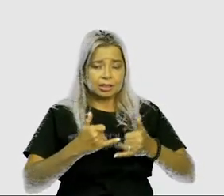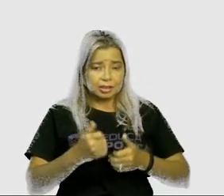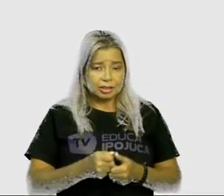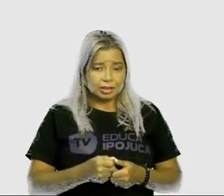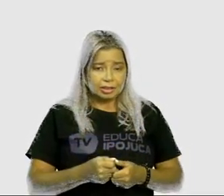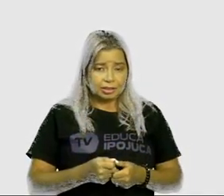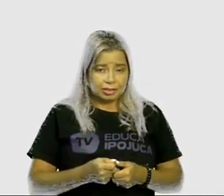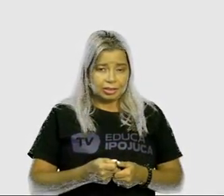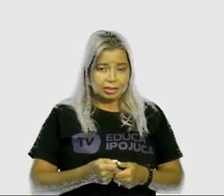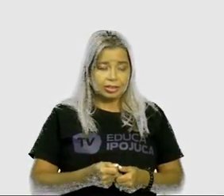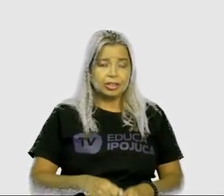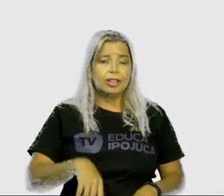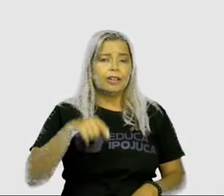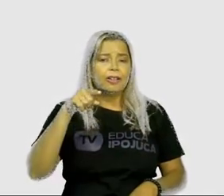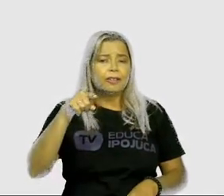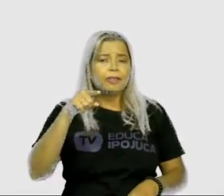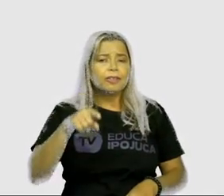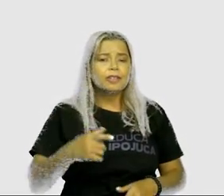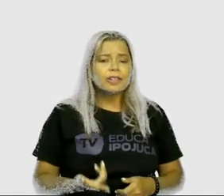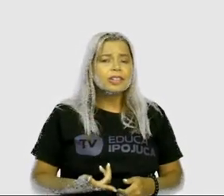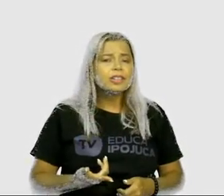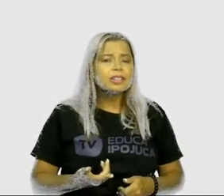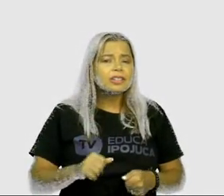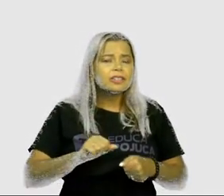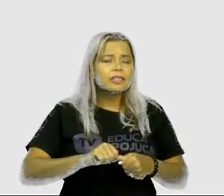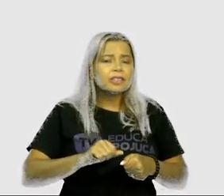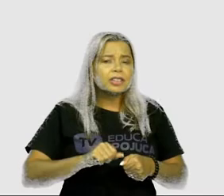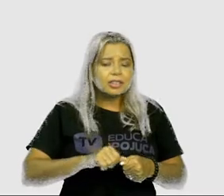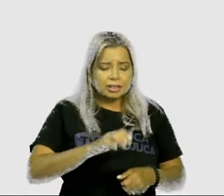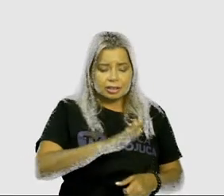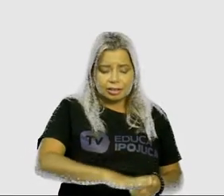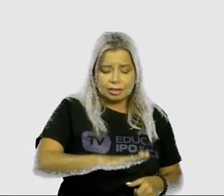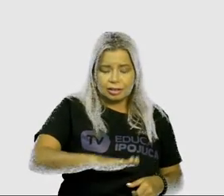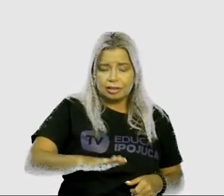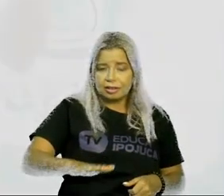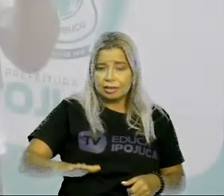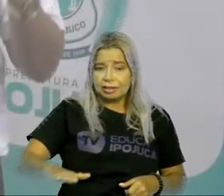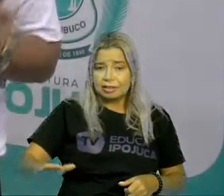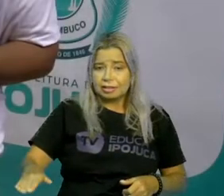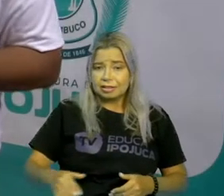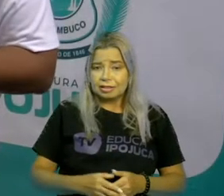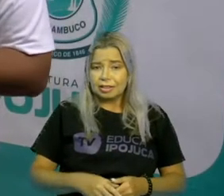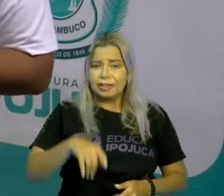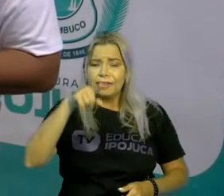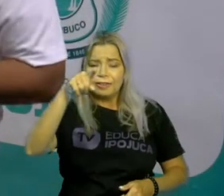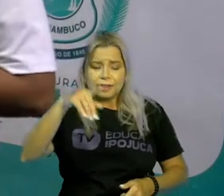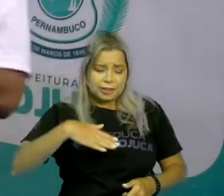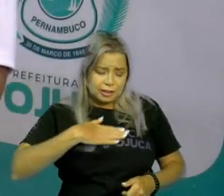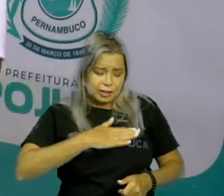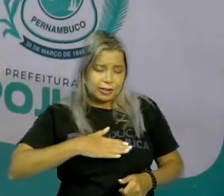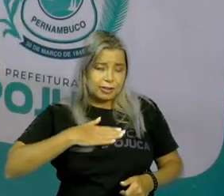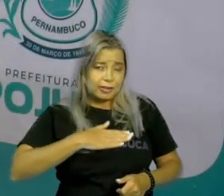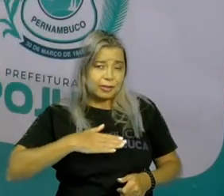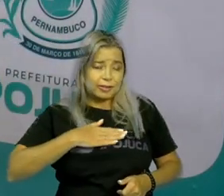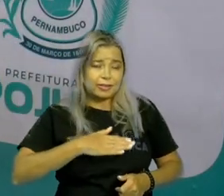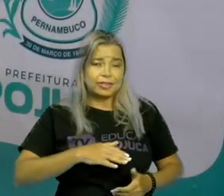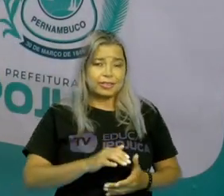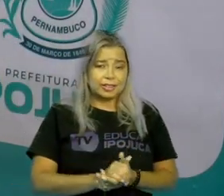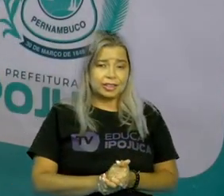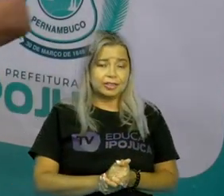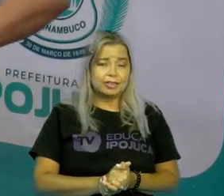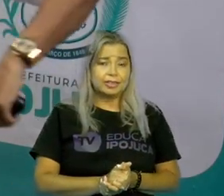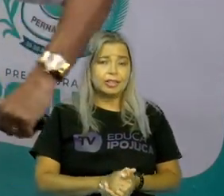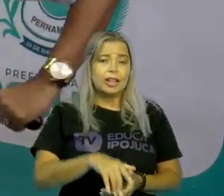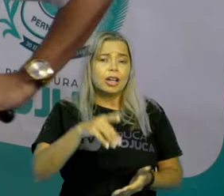infância? Vamos trazer isso para a nossa memória aqui. Qual era a brincadeira popular que você mais amava brincar?